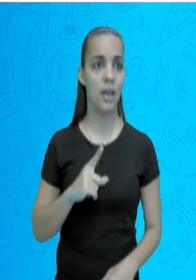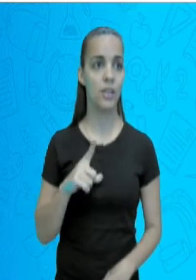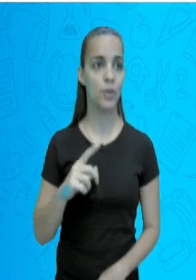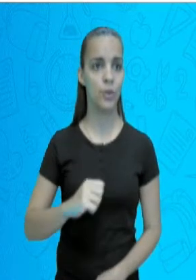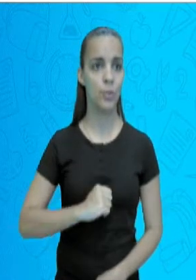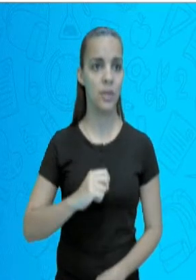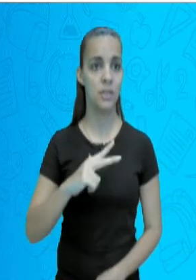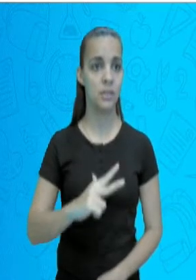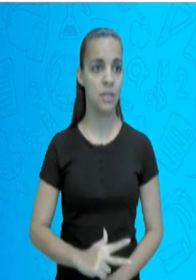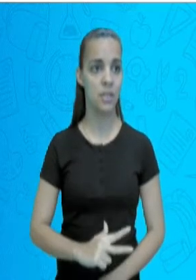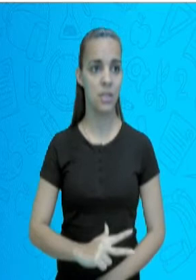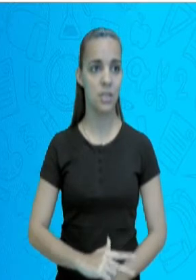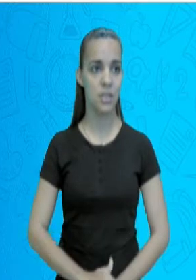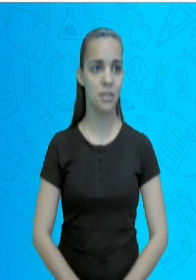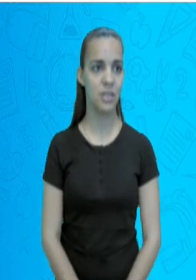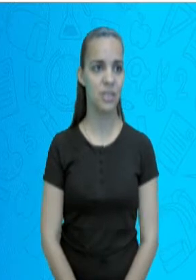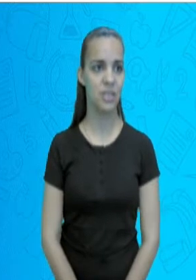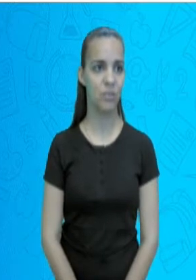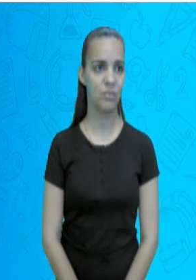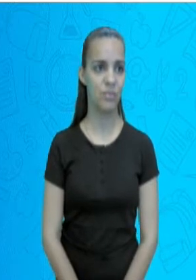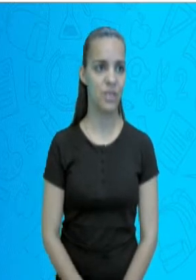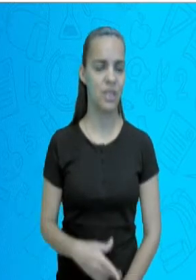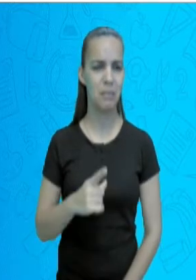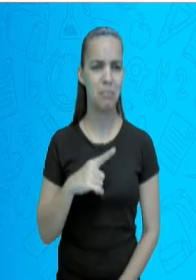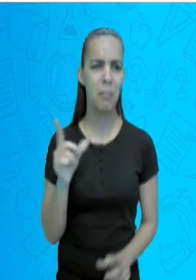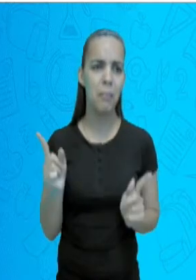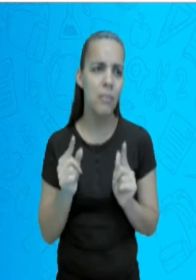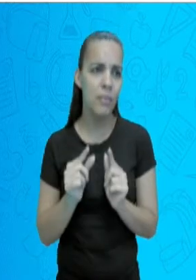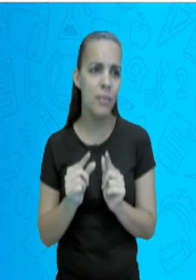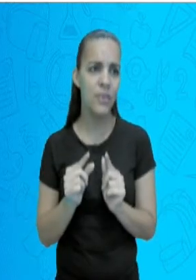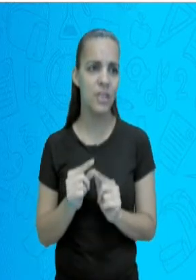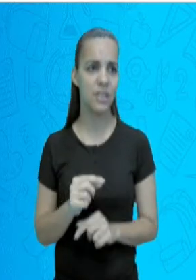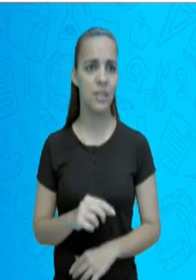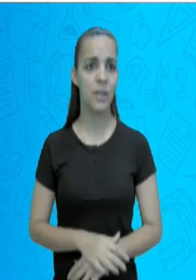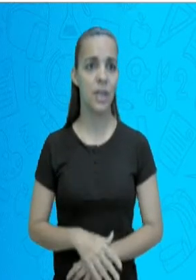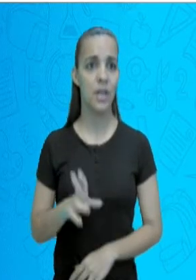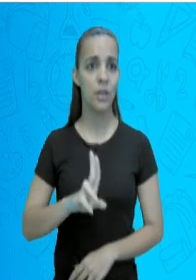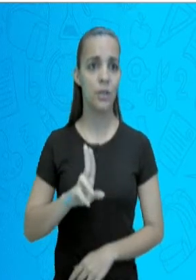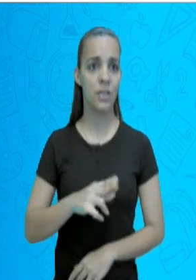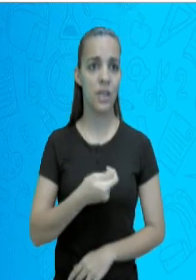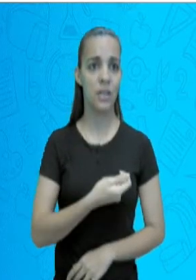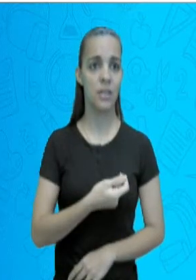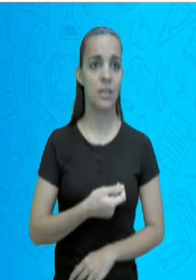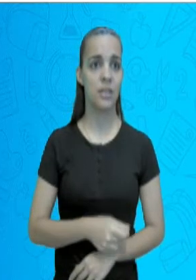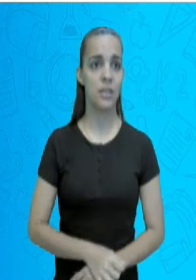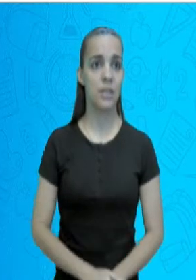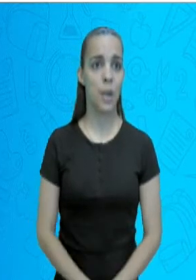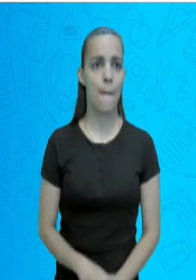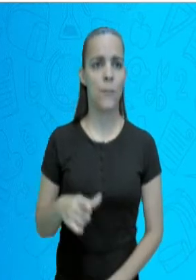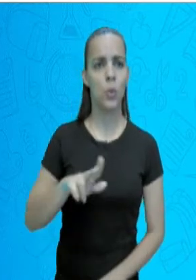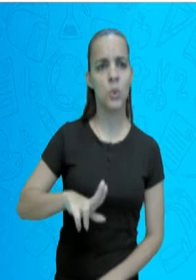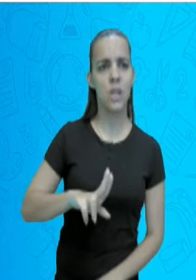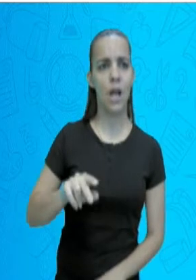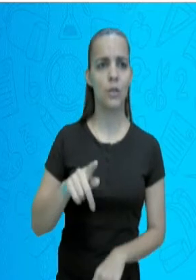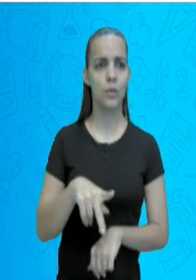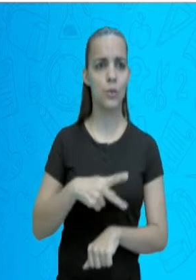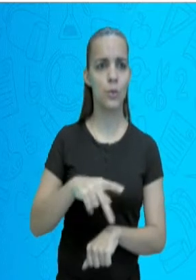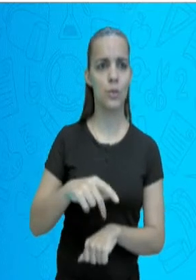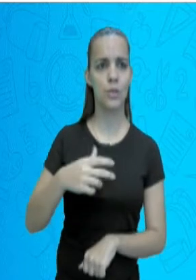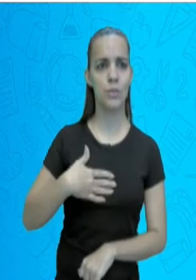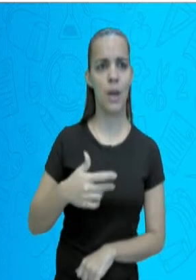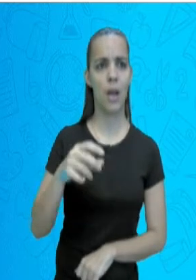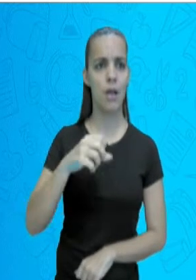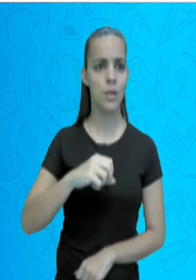uma pequena porção, né? Do território da França. E também temos a Península